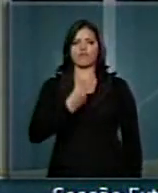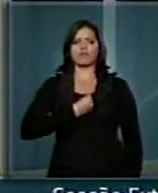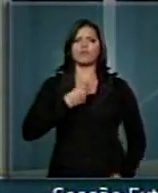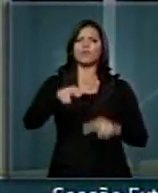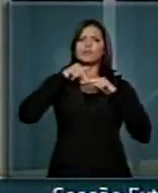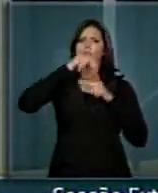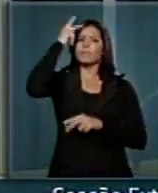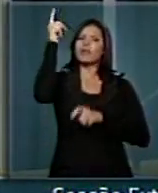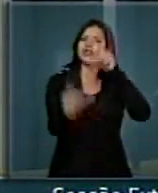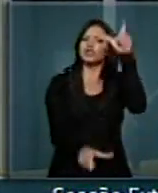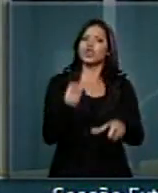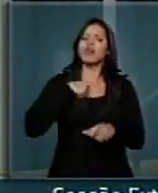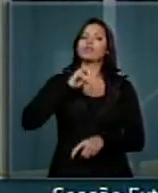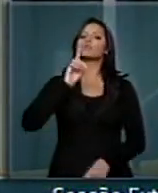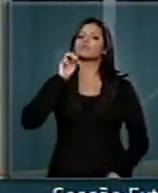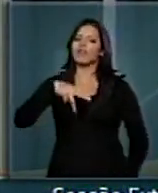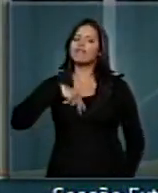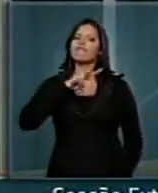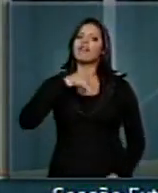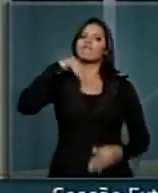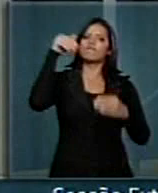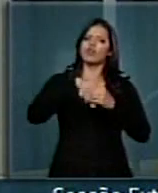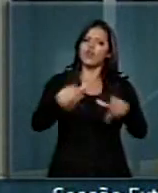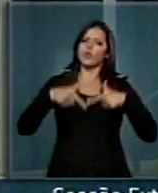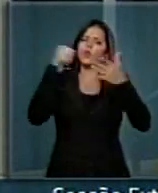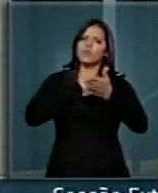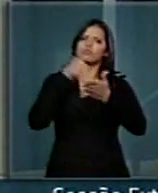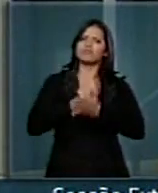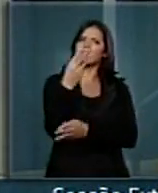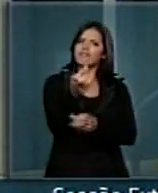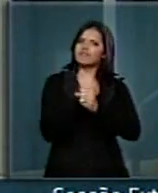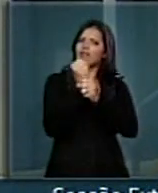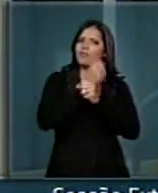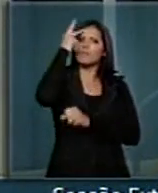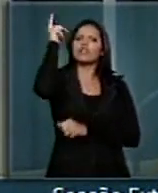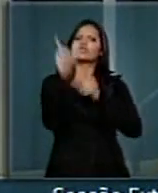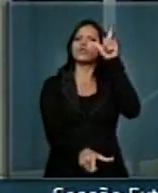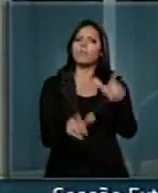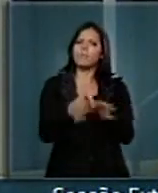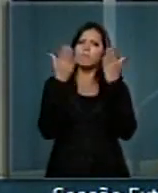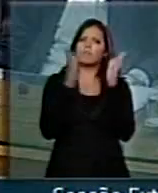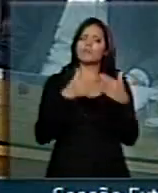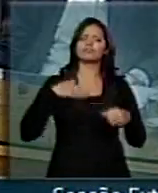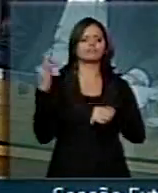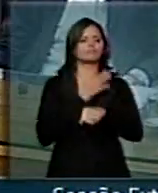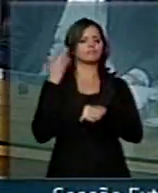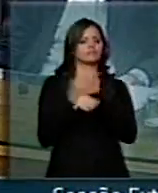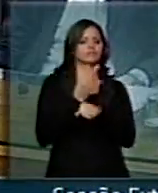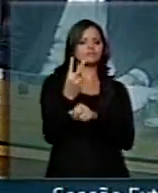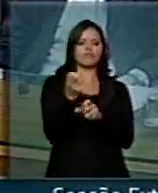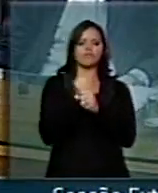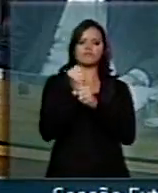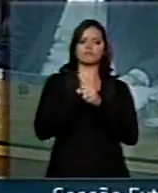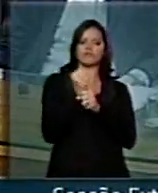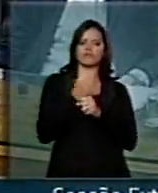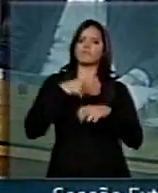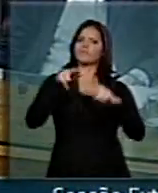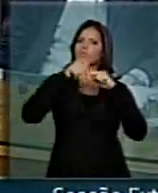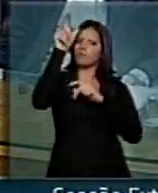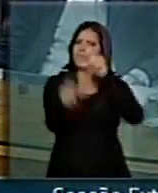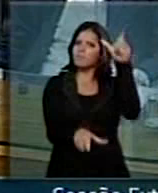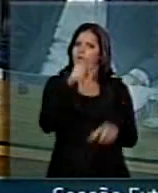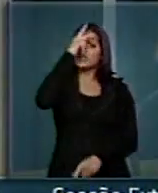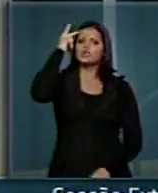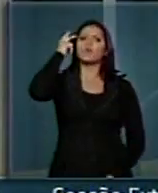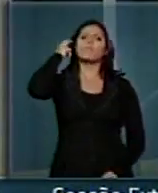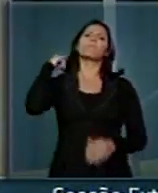essas pessoas que o Democratas lutou 3 anos, é para essas pessoas que nós resistimos por 3 anos, é para essas pessoas,